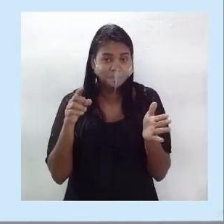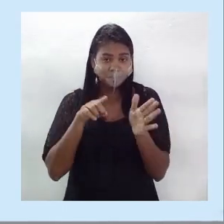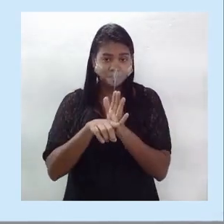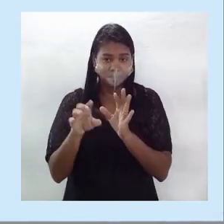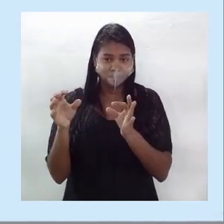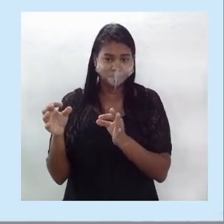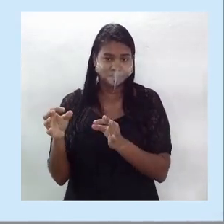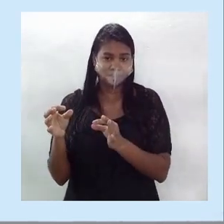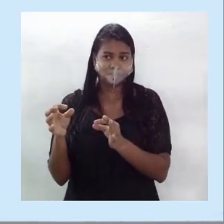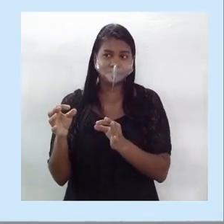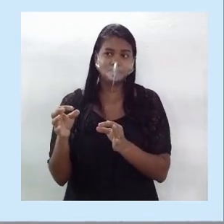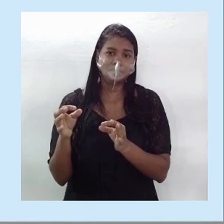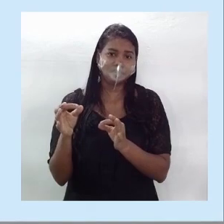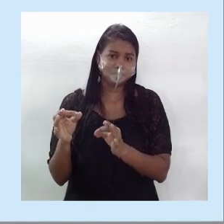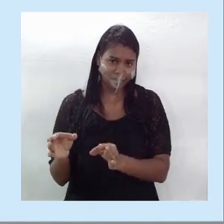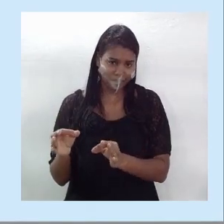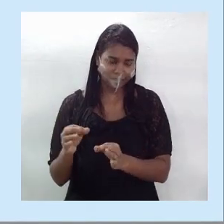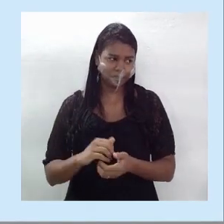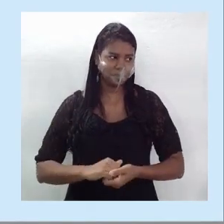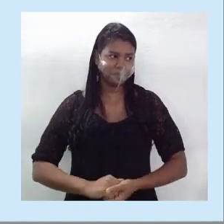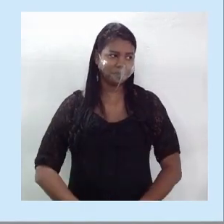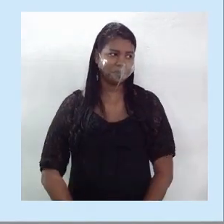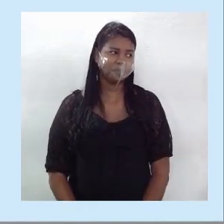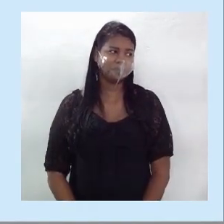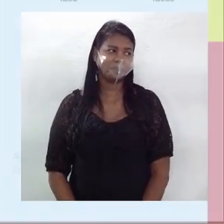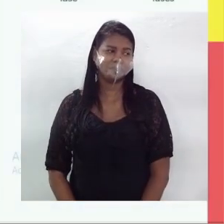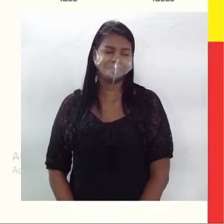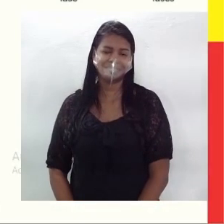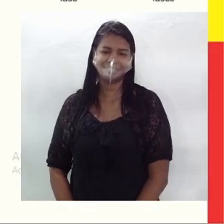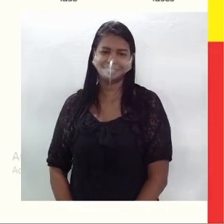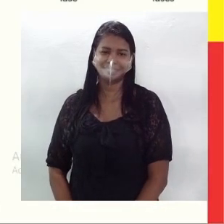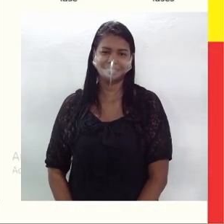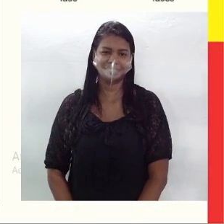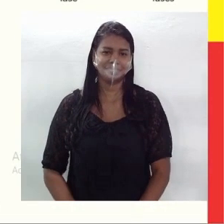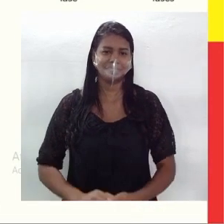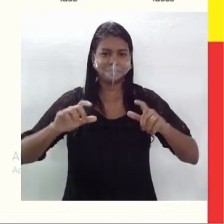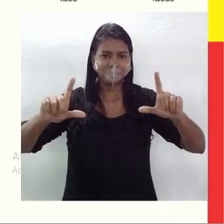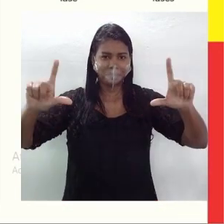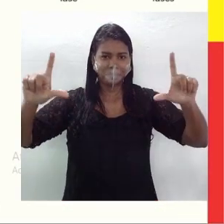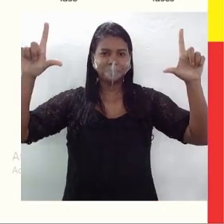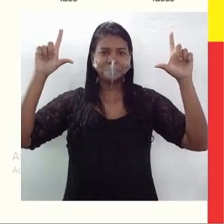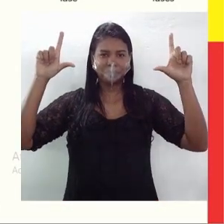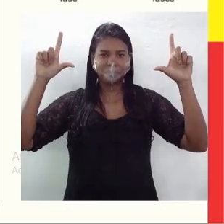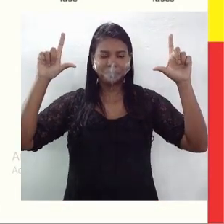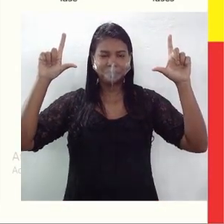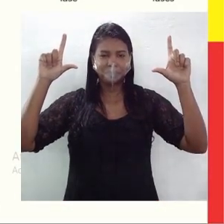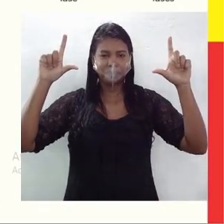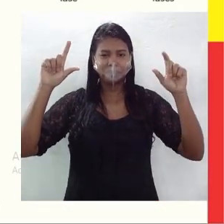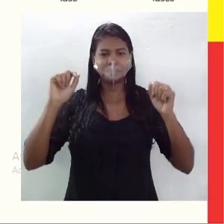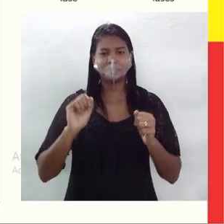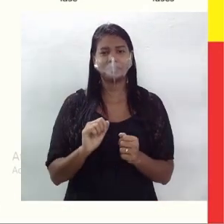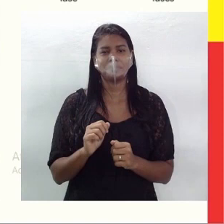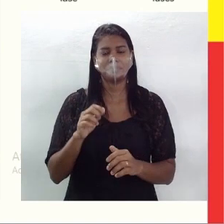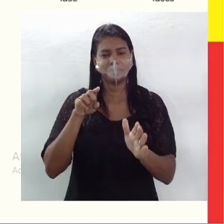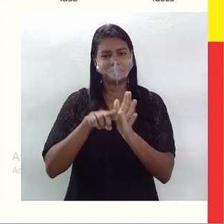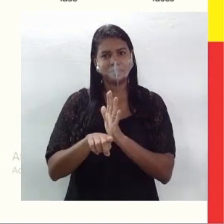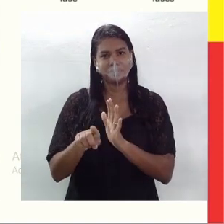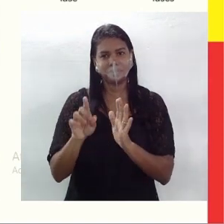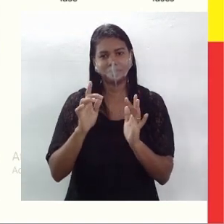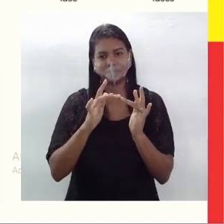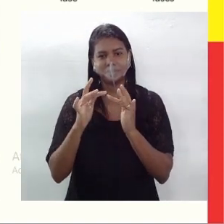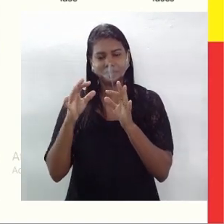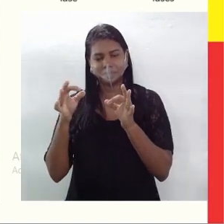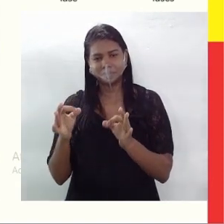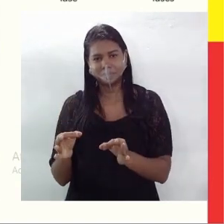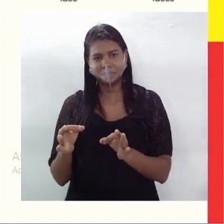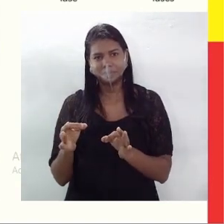alternativa que é correta. Bom, na telinha a gente vê a alternativa que é correta quando se